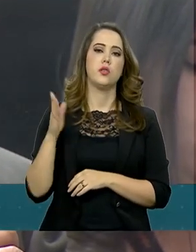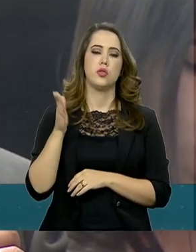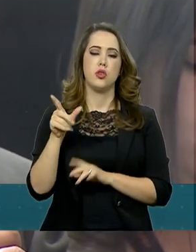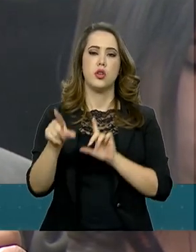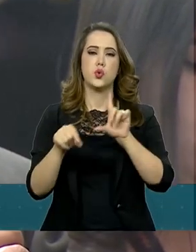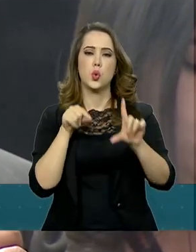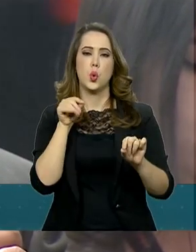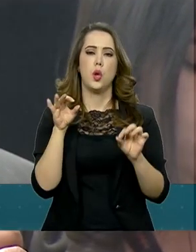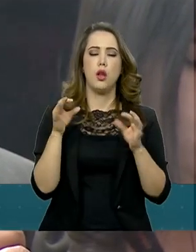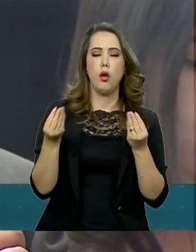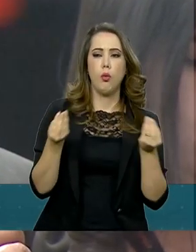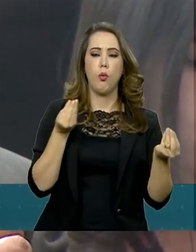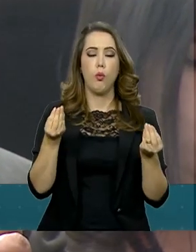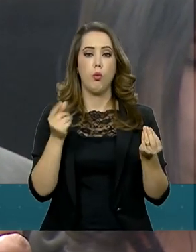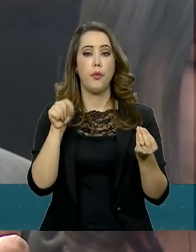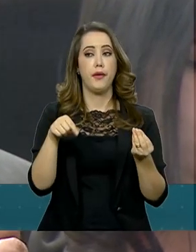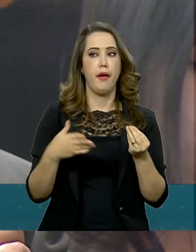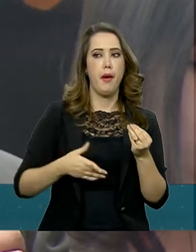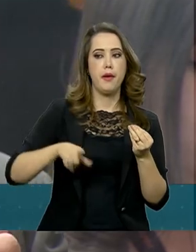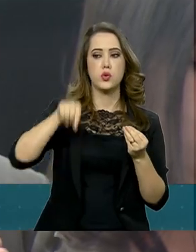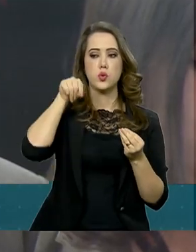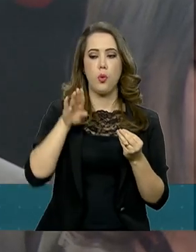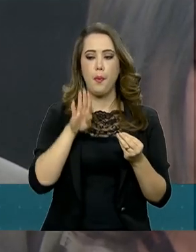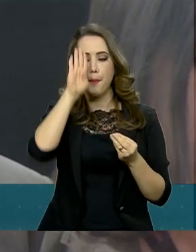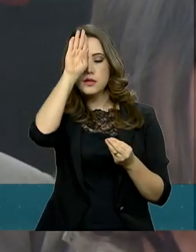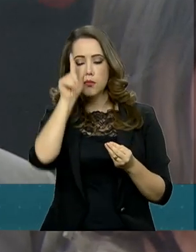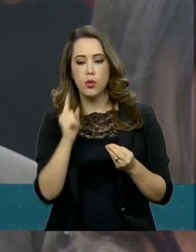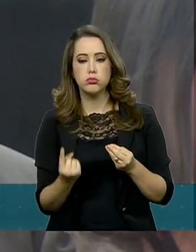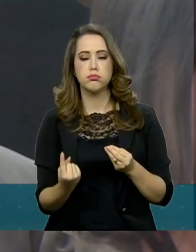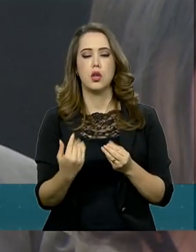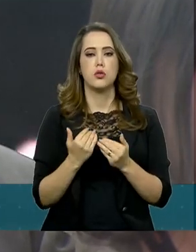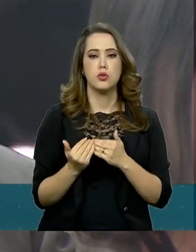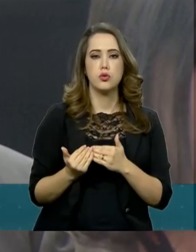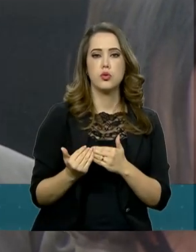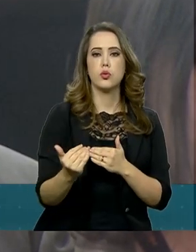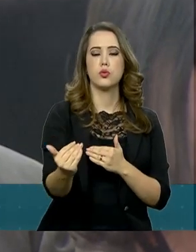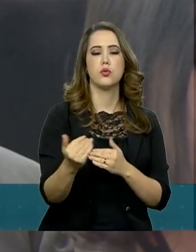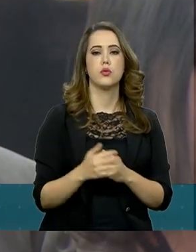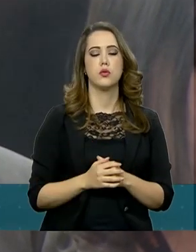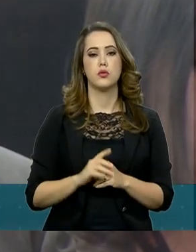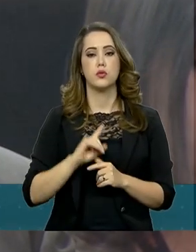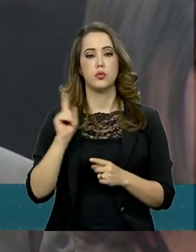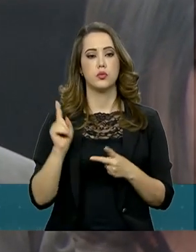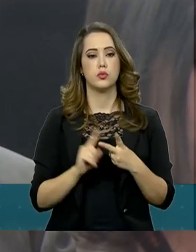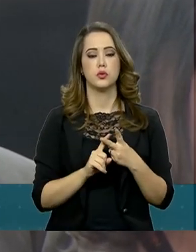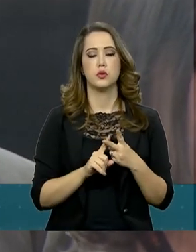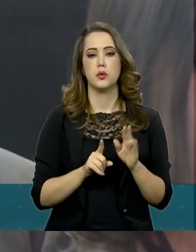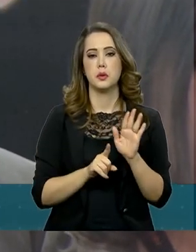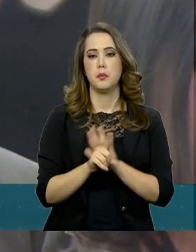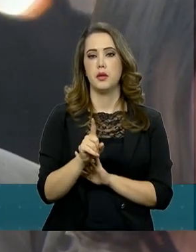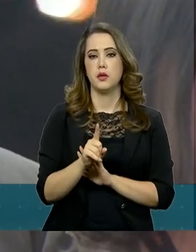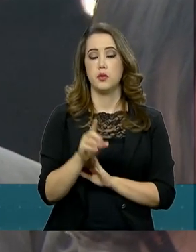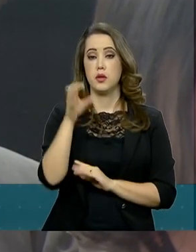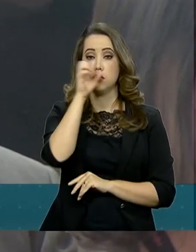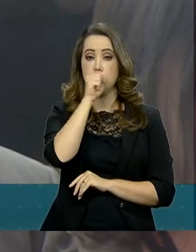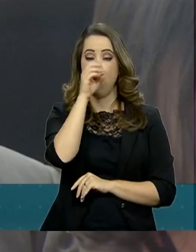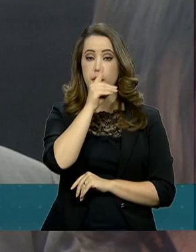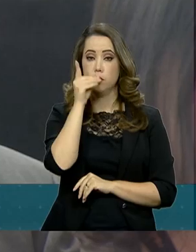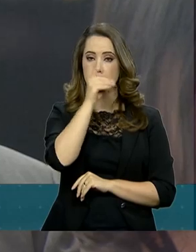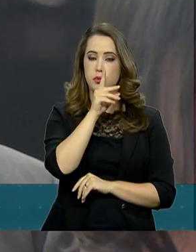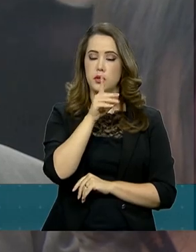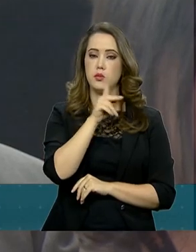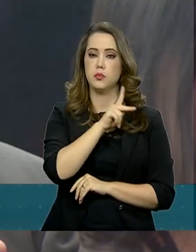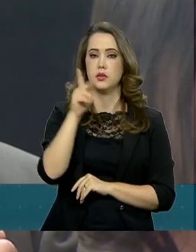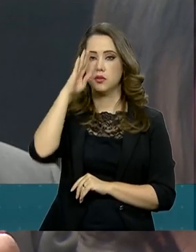mais ou menos o que é prioridade de ser mantido uma outra pergunta que no fim de semana o presidente a